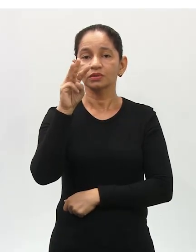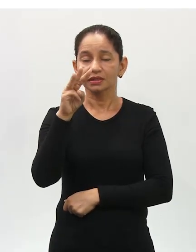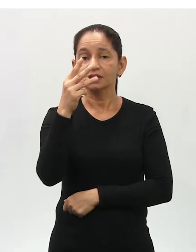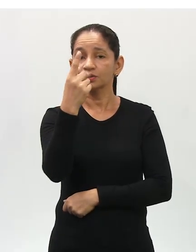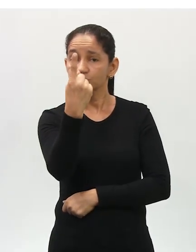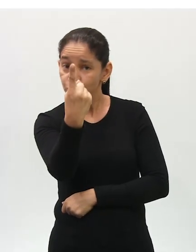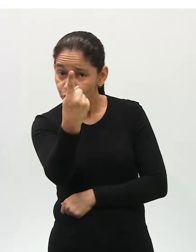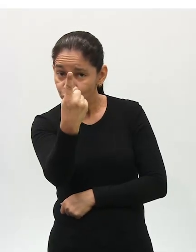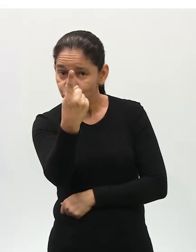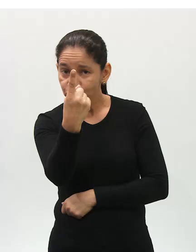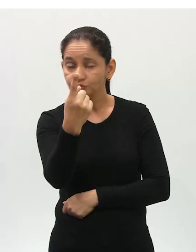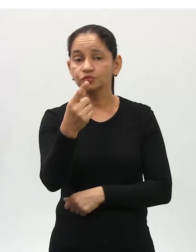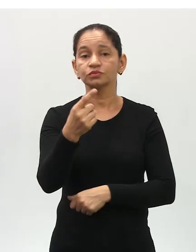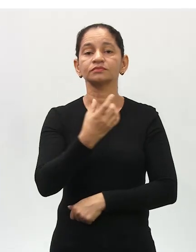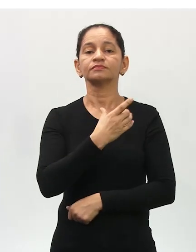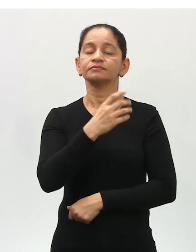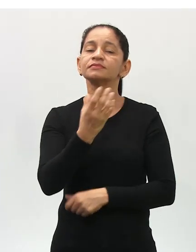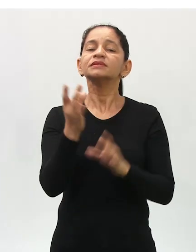131.